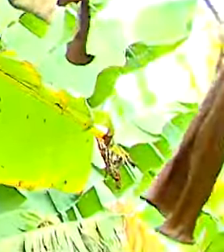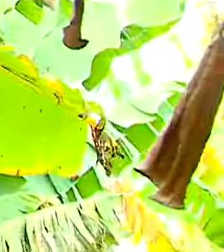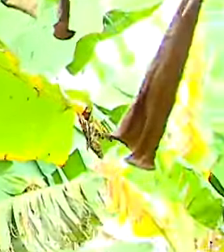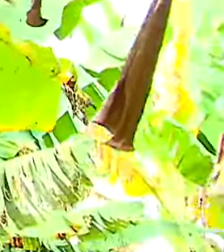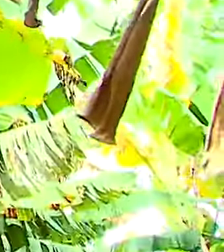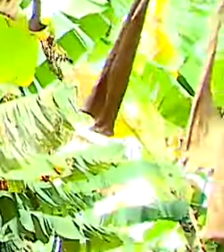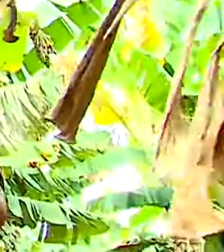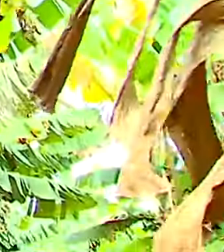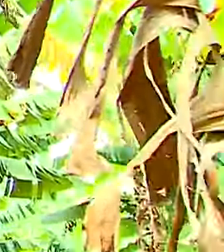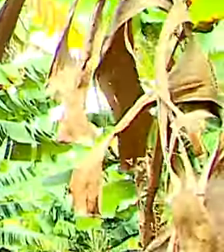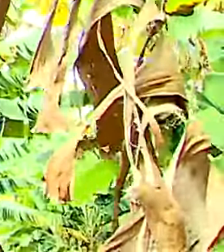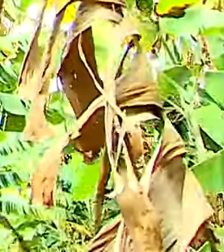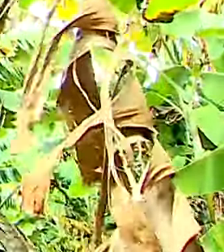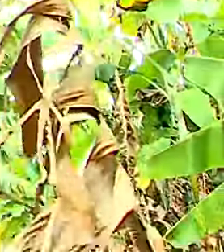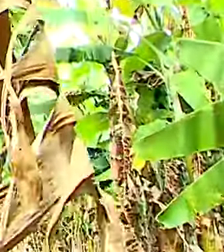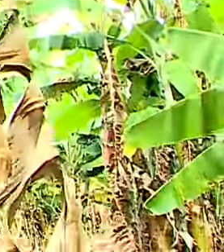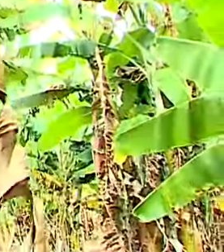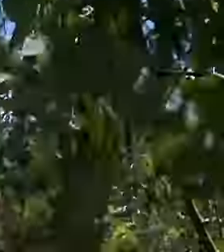Tchau